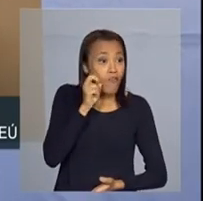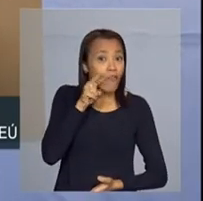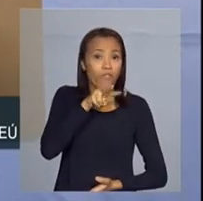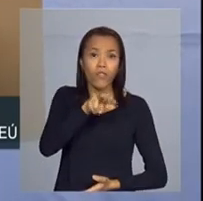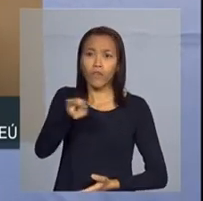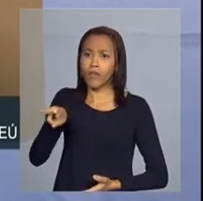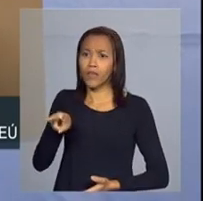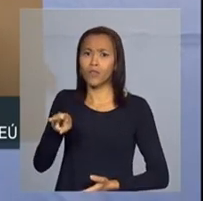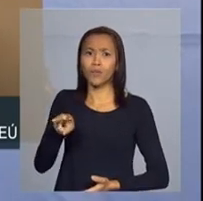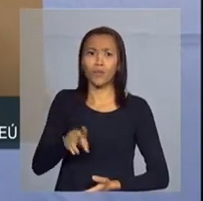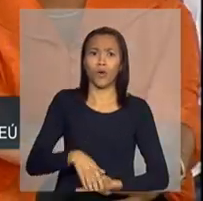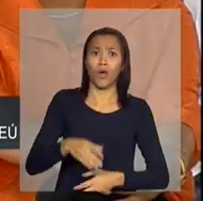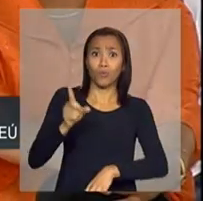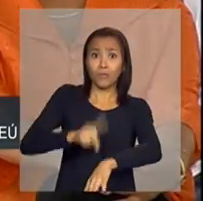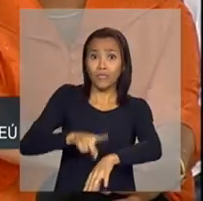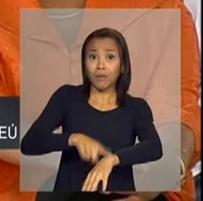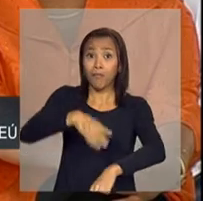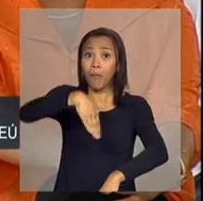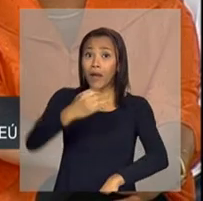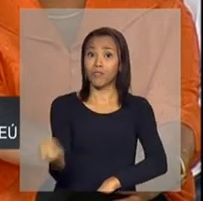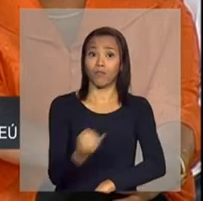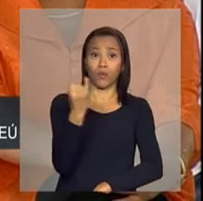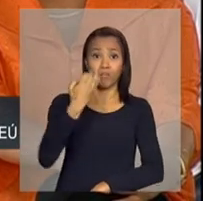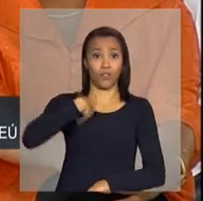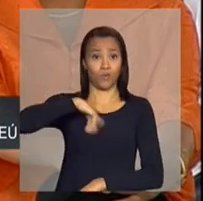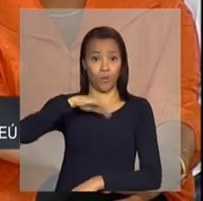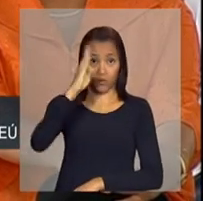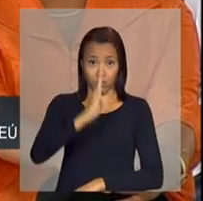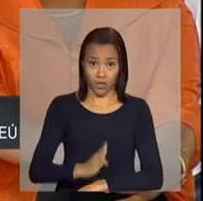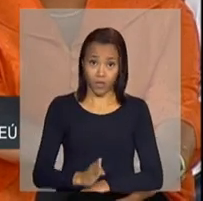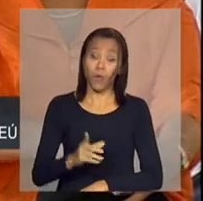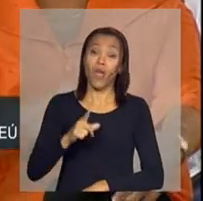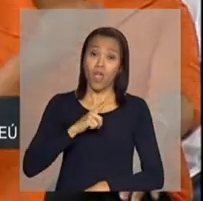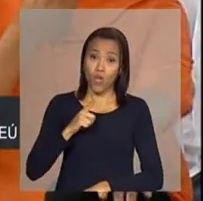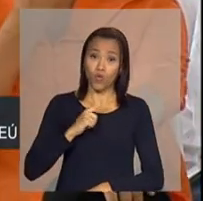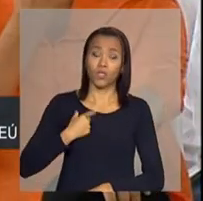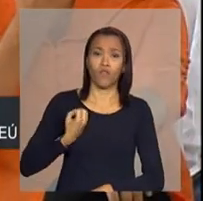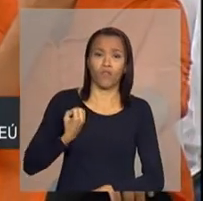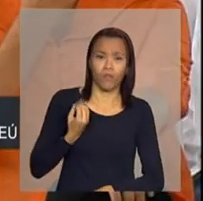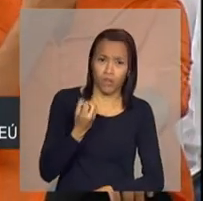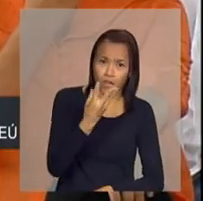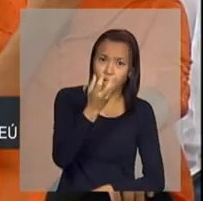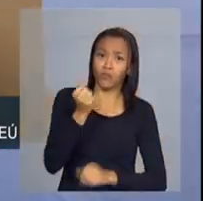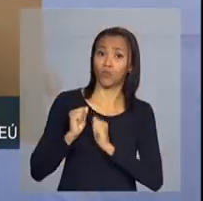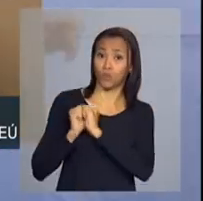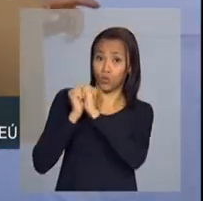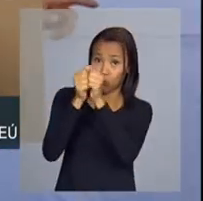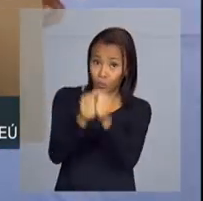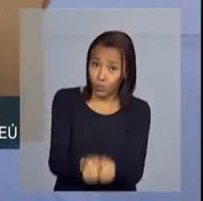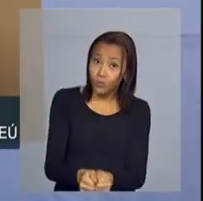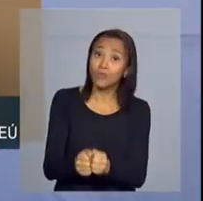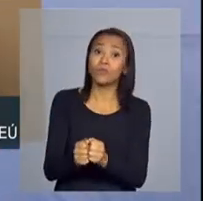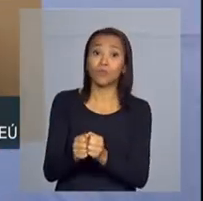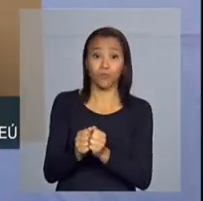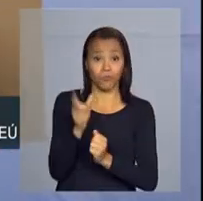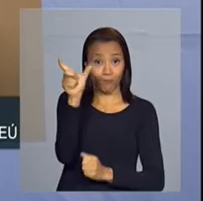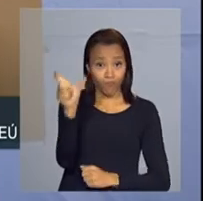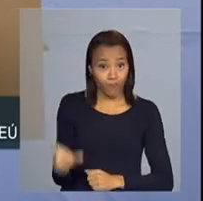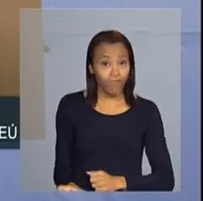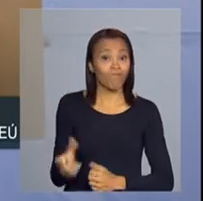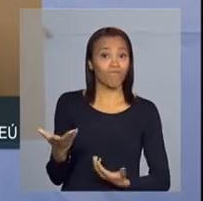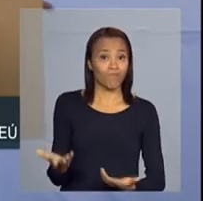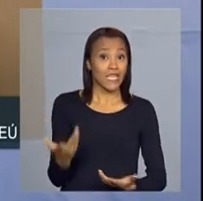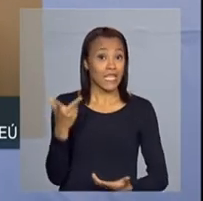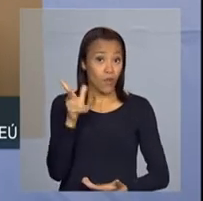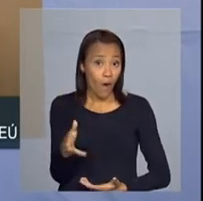mais importantes do nosso Brasil. Eu tenho ido com a senhora entregar obras como essa